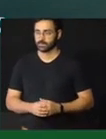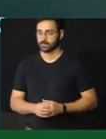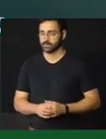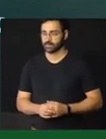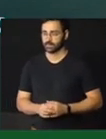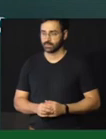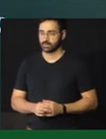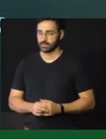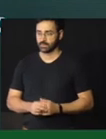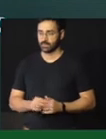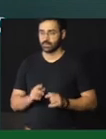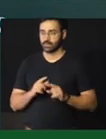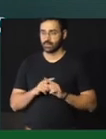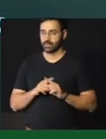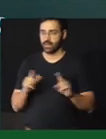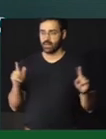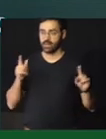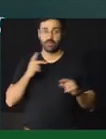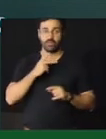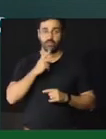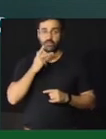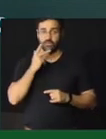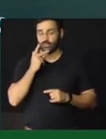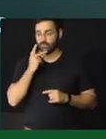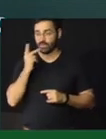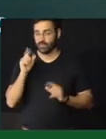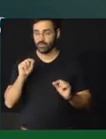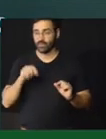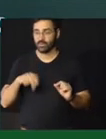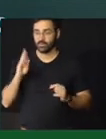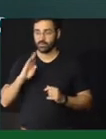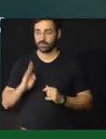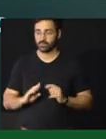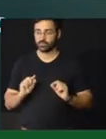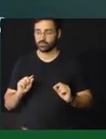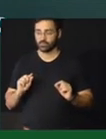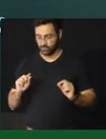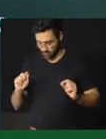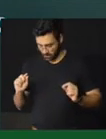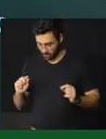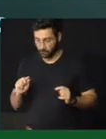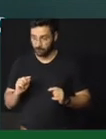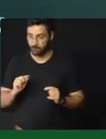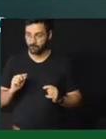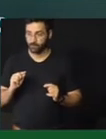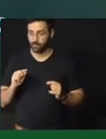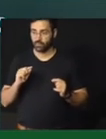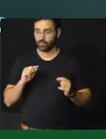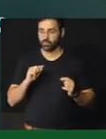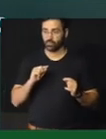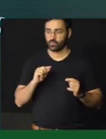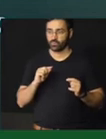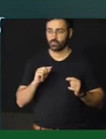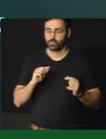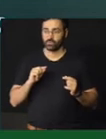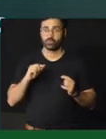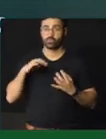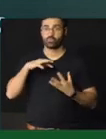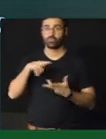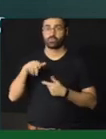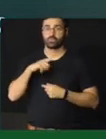não não citam é que o que a gente tá fazendo no Brasil é o que o mundo inteiro tá fazendo saiu agora em Janeiro de